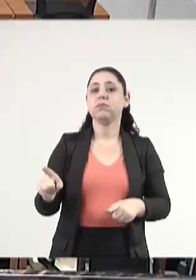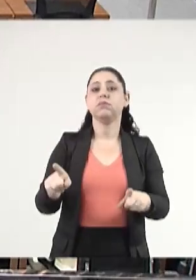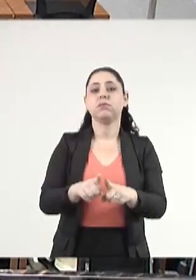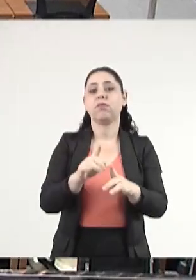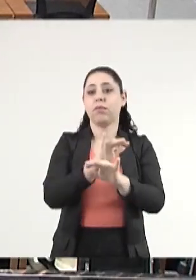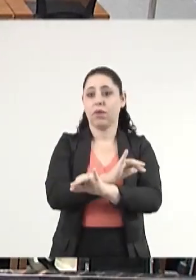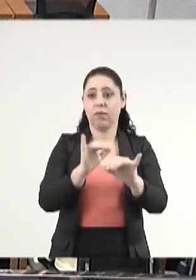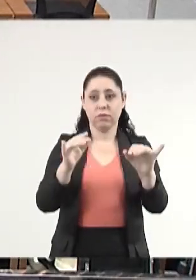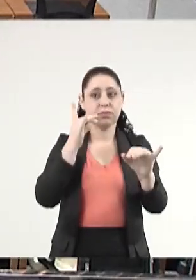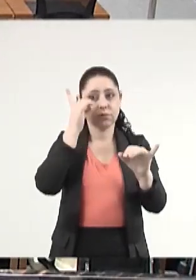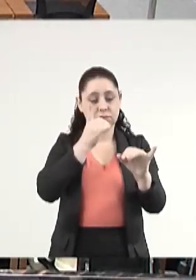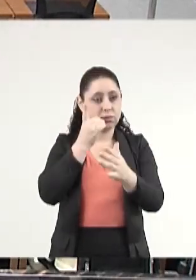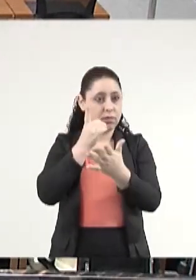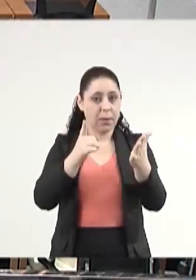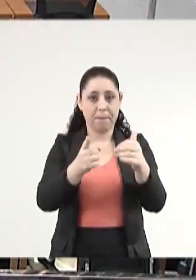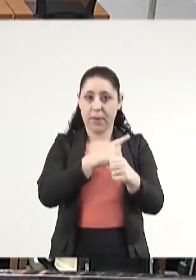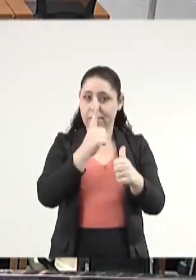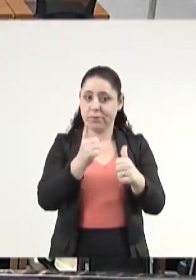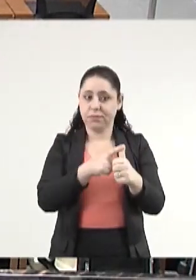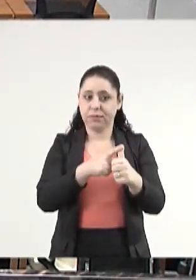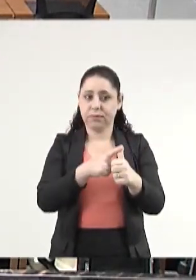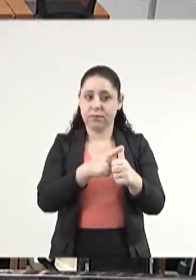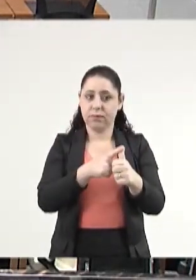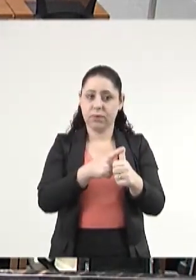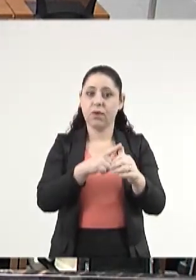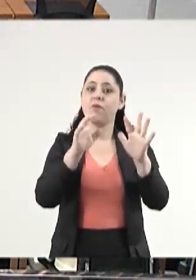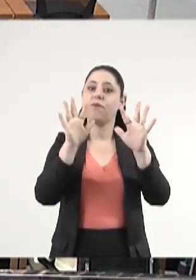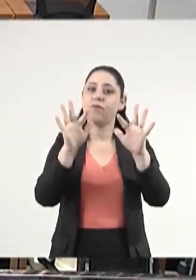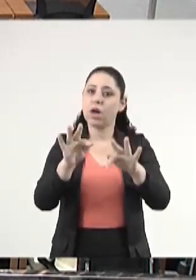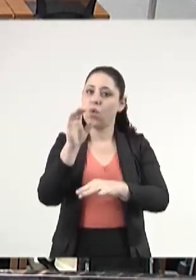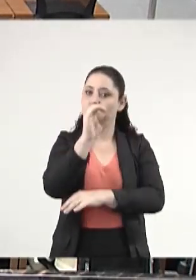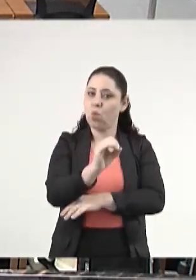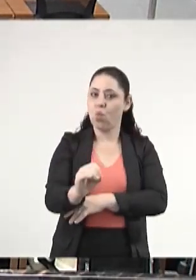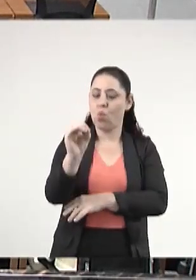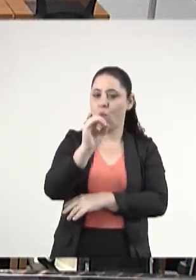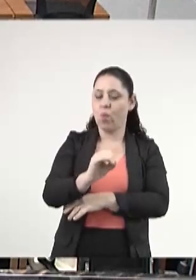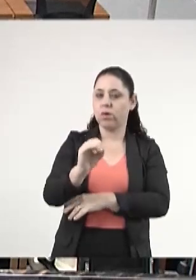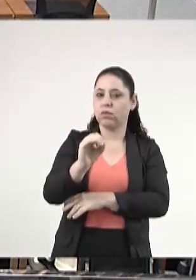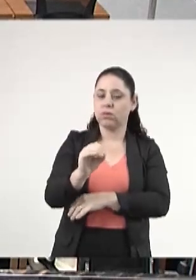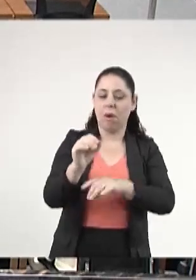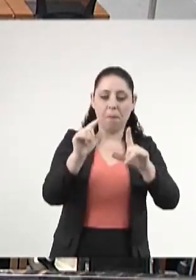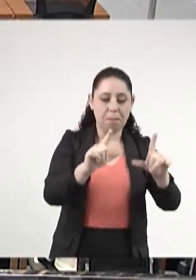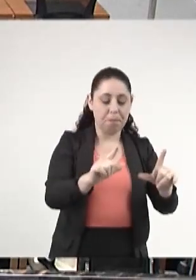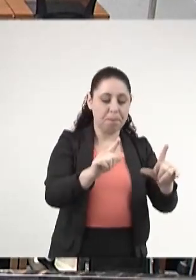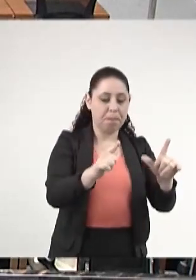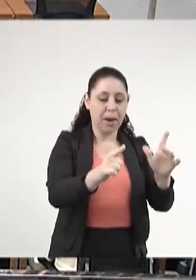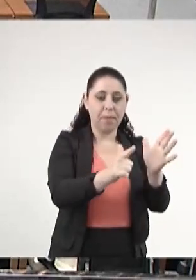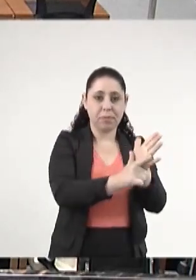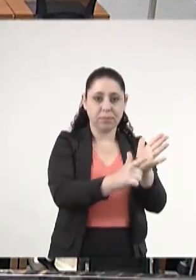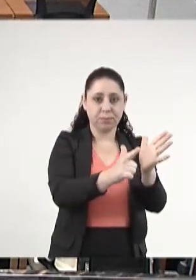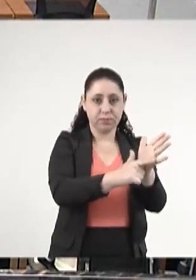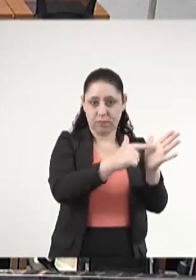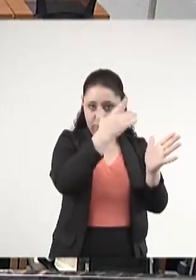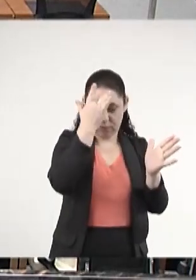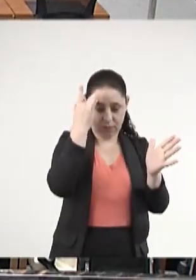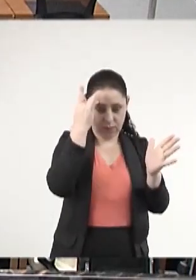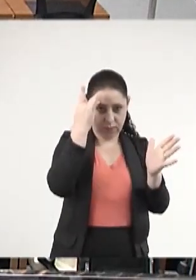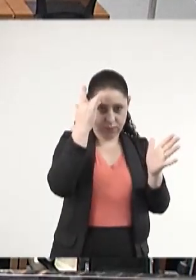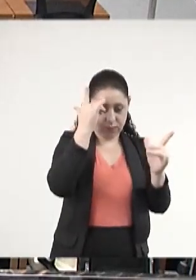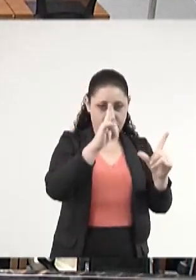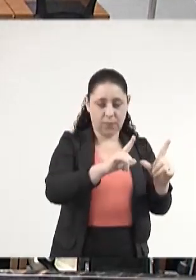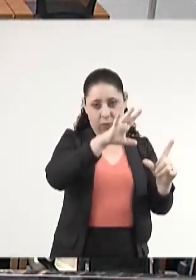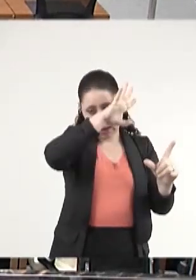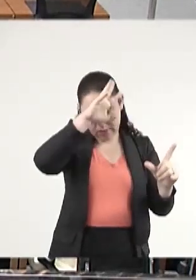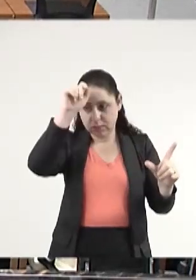vez avisar os senhores deputados, primeiro, que no final de outubro, títulos e comendas, então, para quem tem